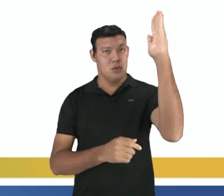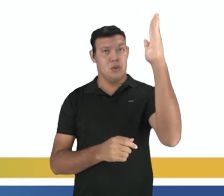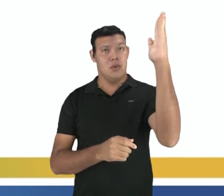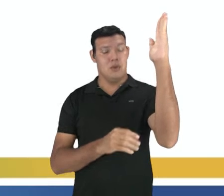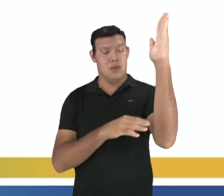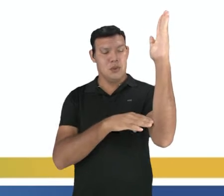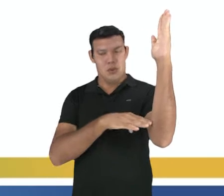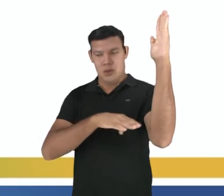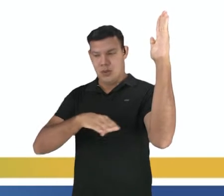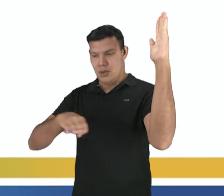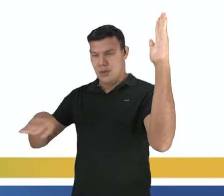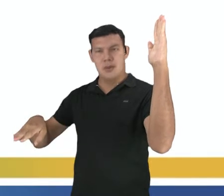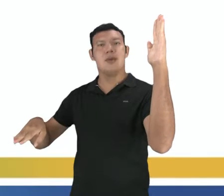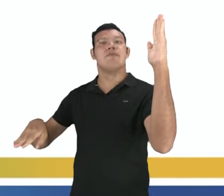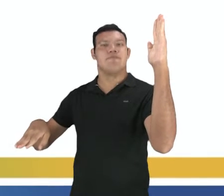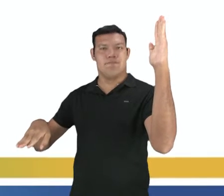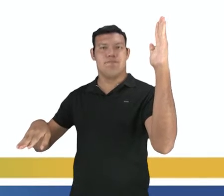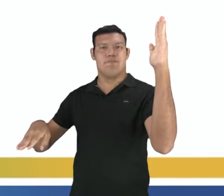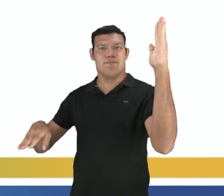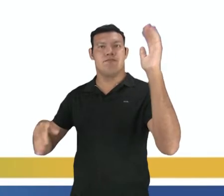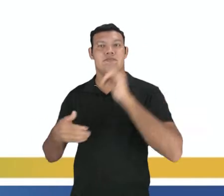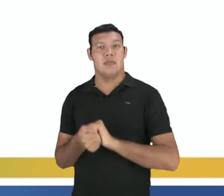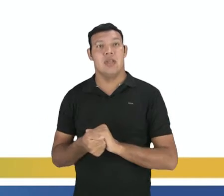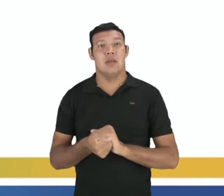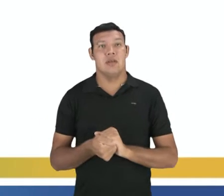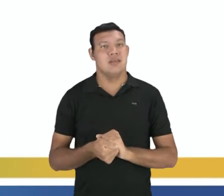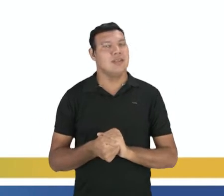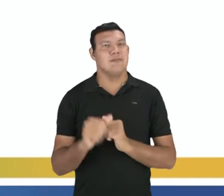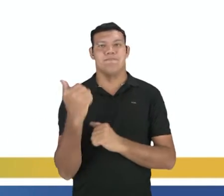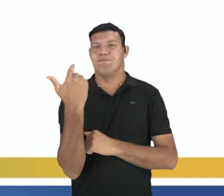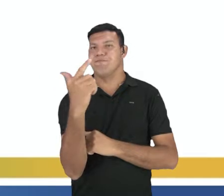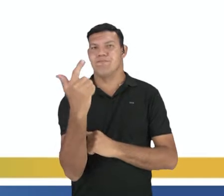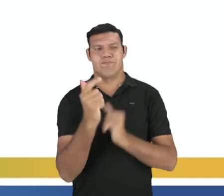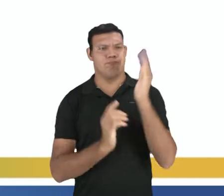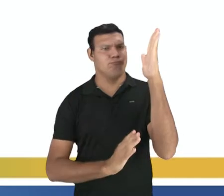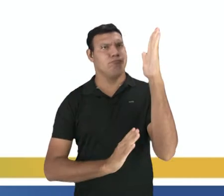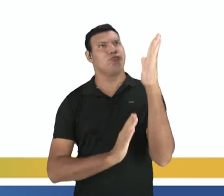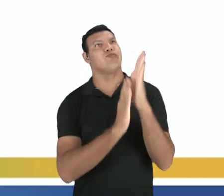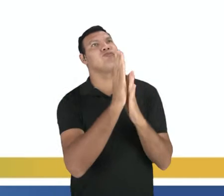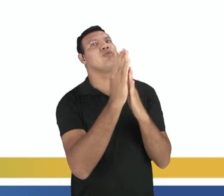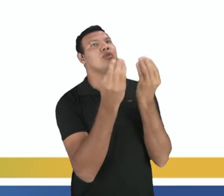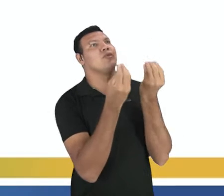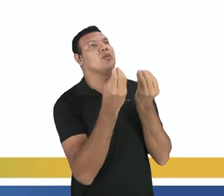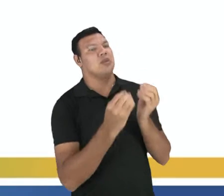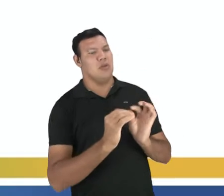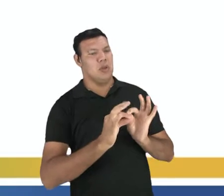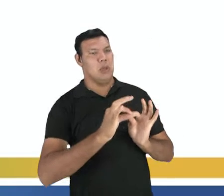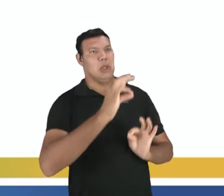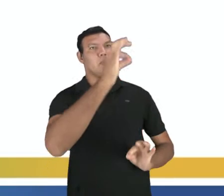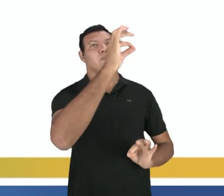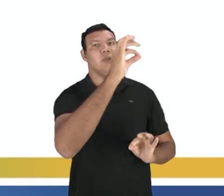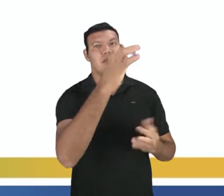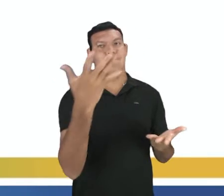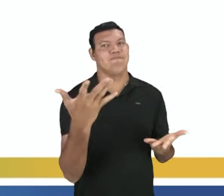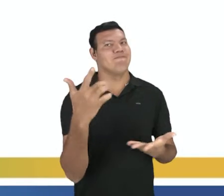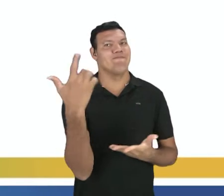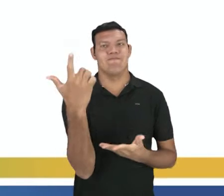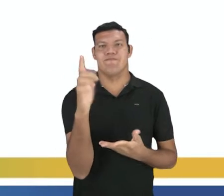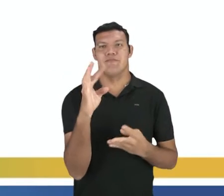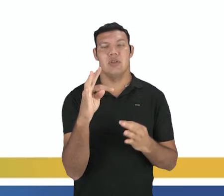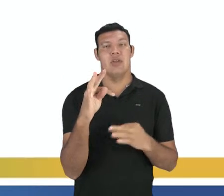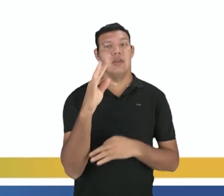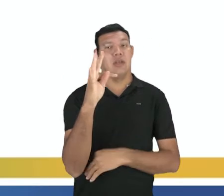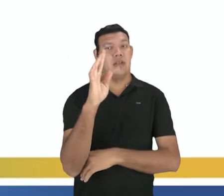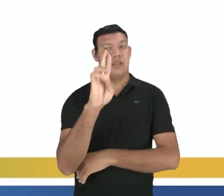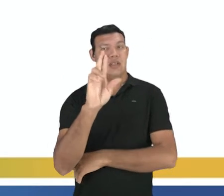aqui na direção horizontal você não tem um deslocamento na vertical se não tem deslocamento não tem trabalho